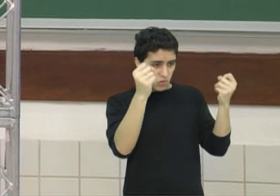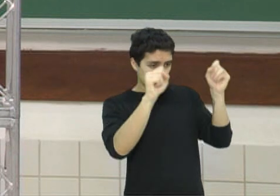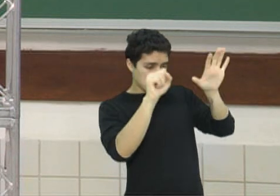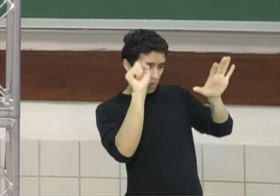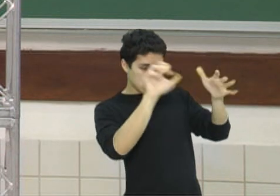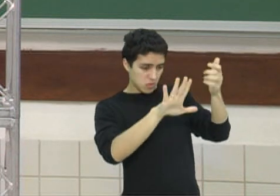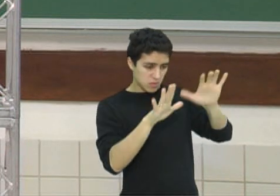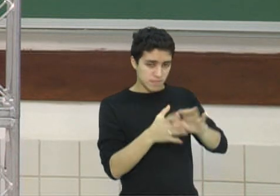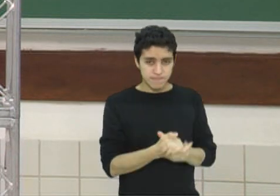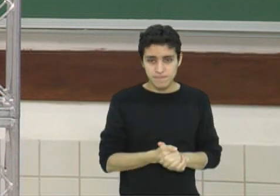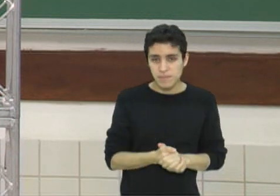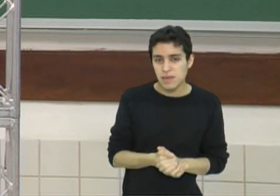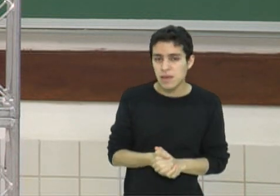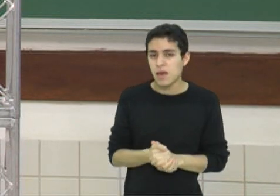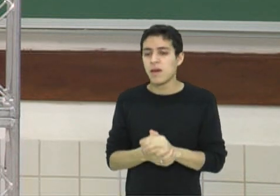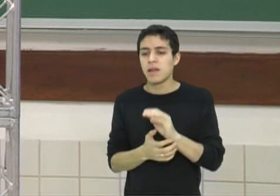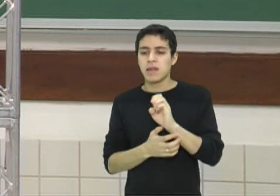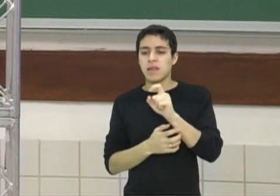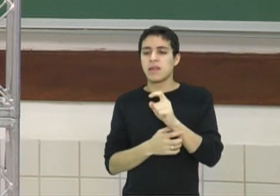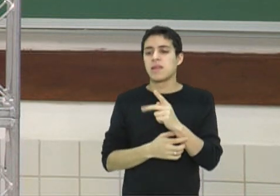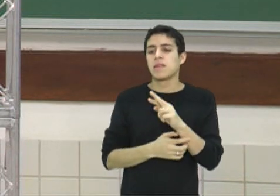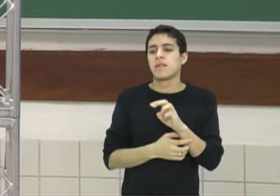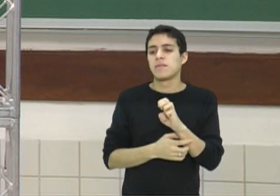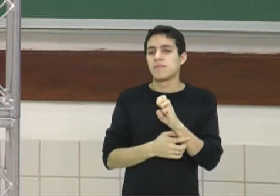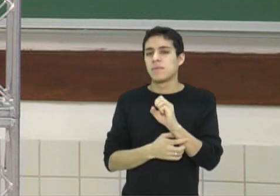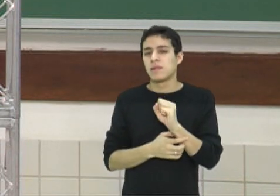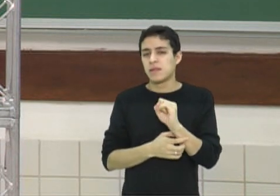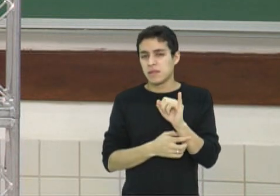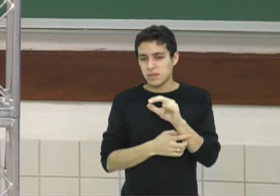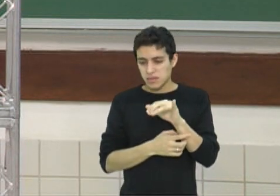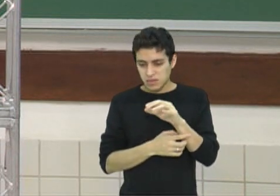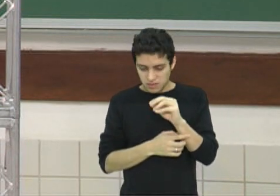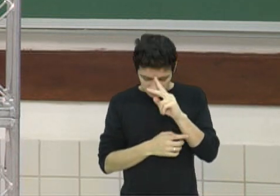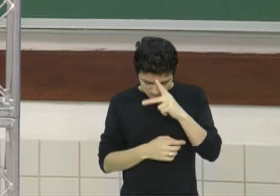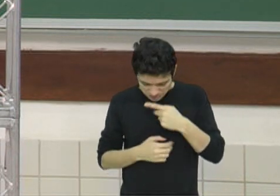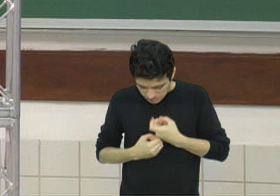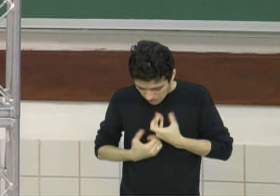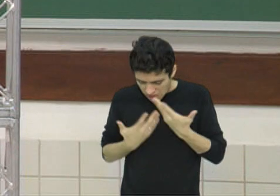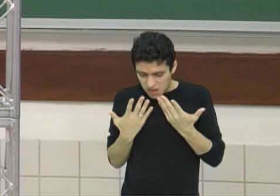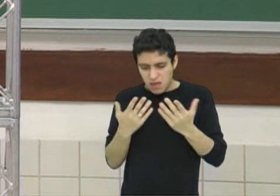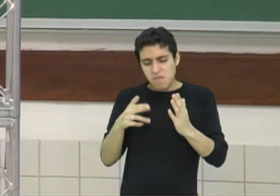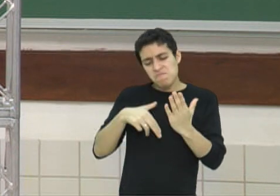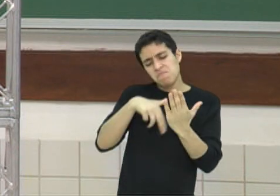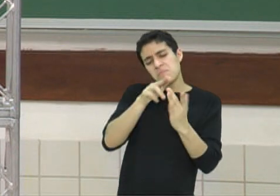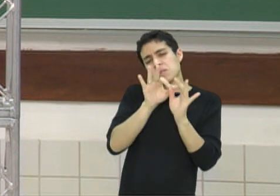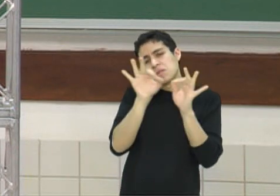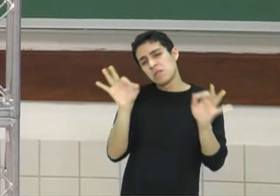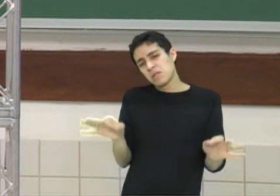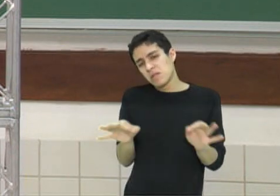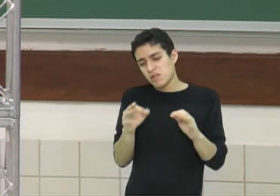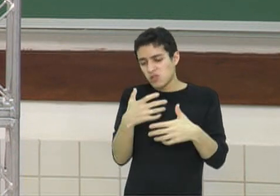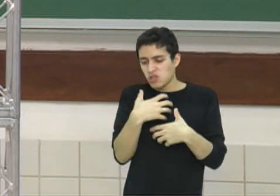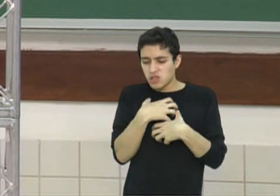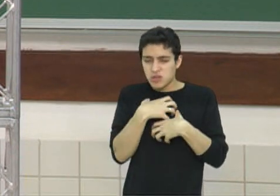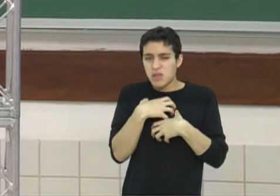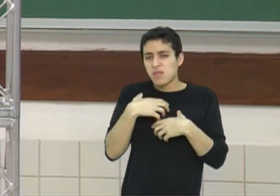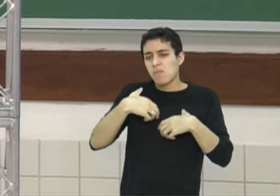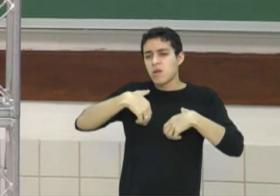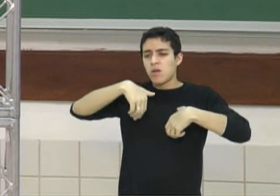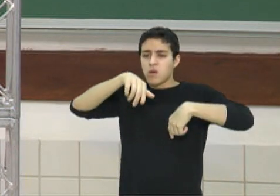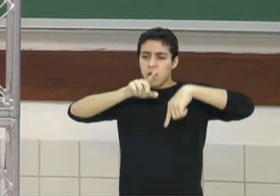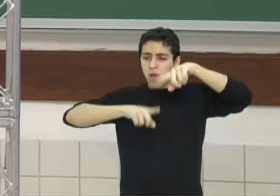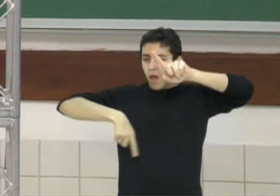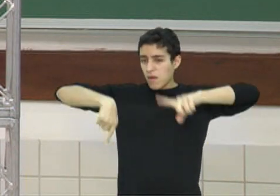vocês, é já a preocupação interna, já é a despreocupação da própria pincelada. Pinceladas mais simples, formas mais